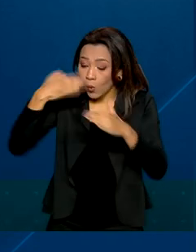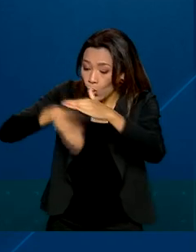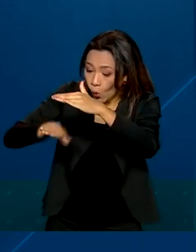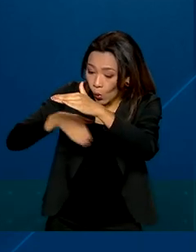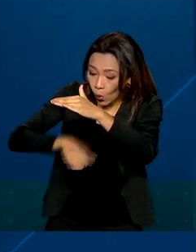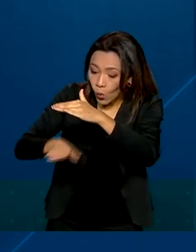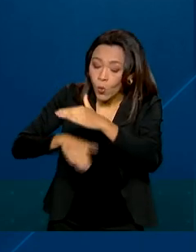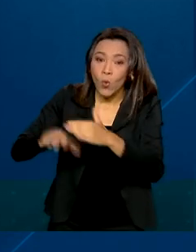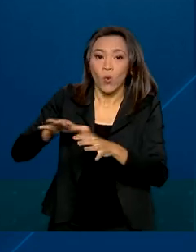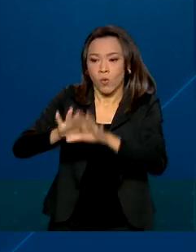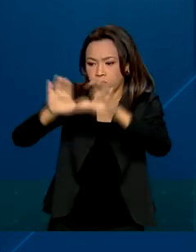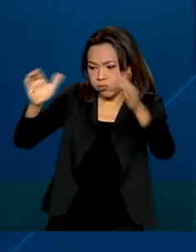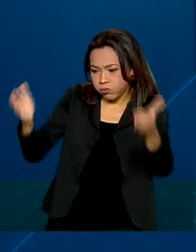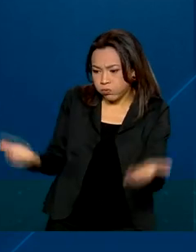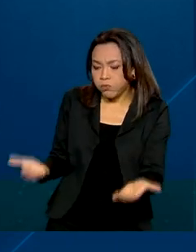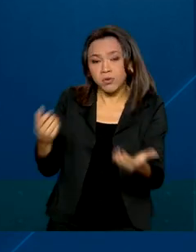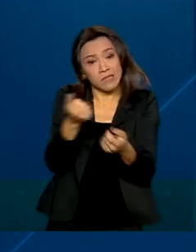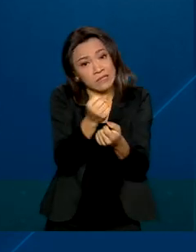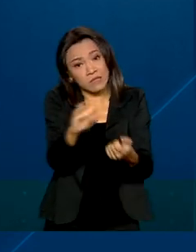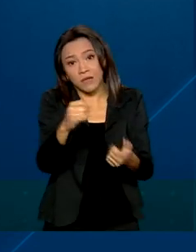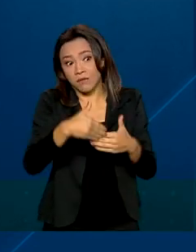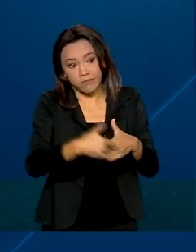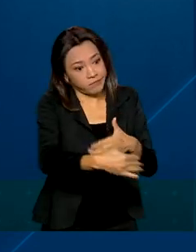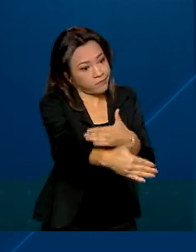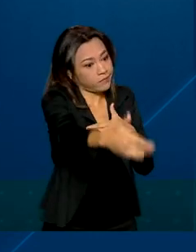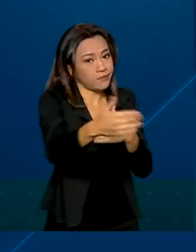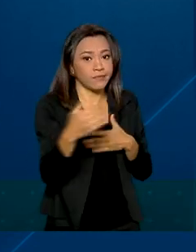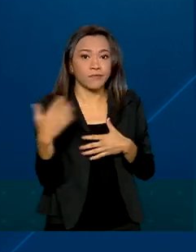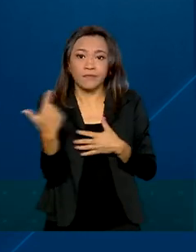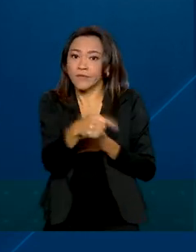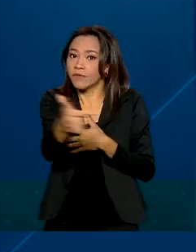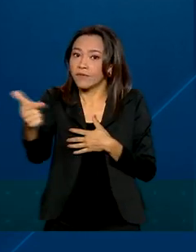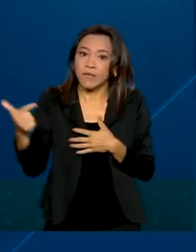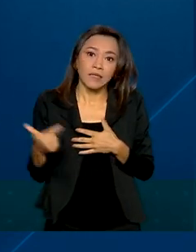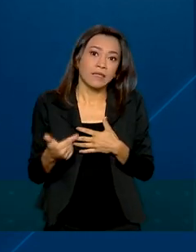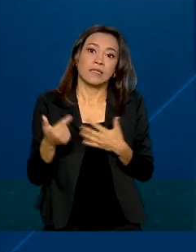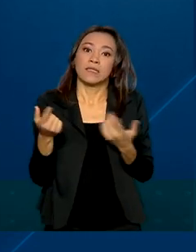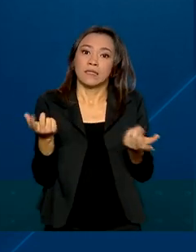porque senão nós não vamos ter como realizar, varar esse ano que vem aí.